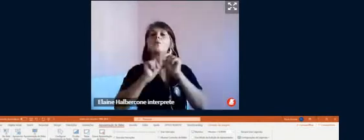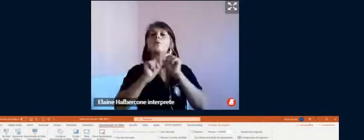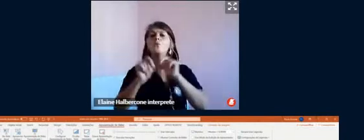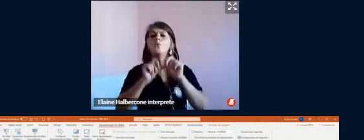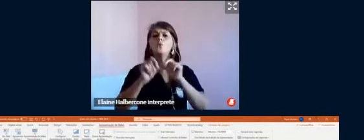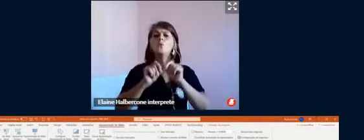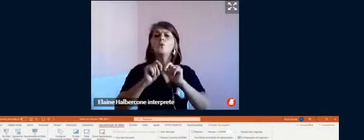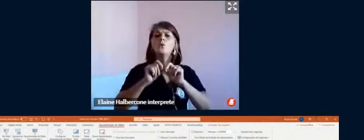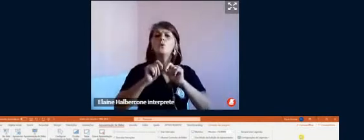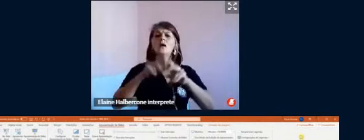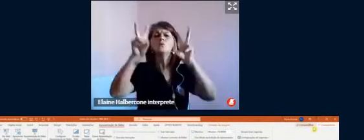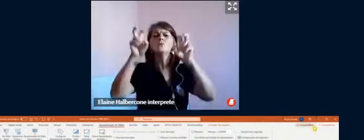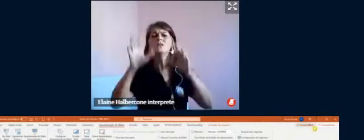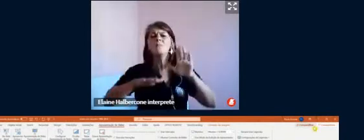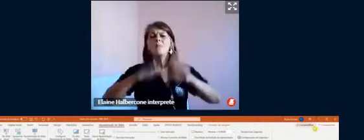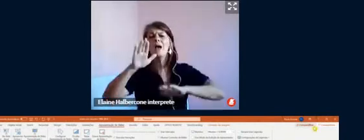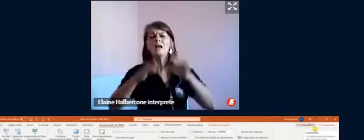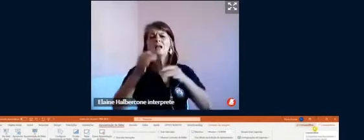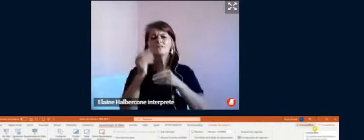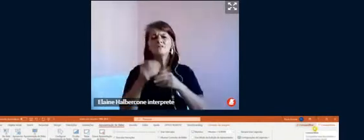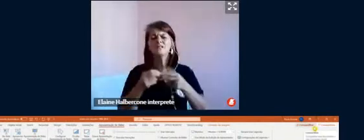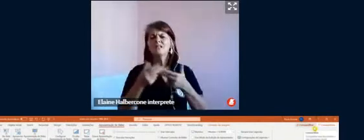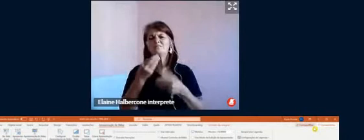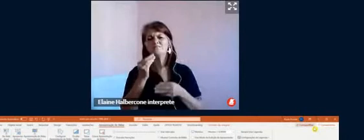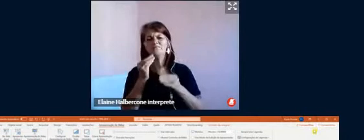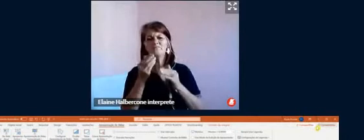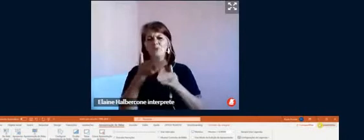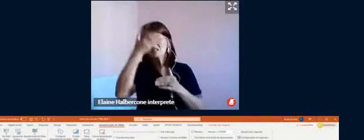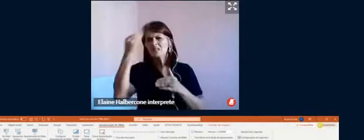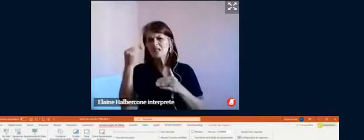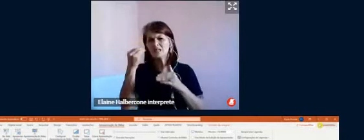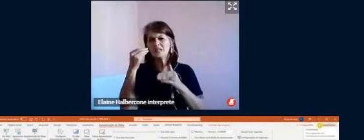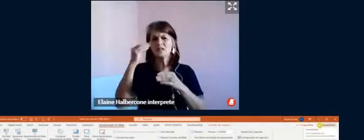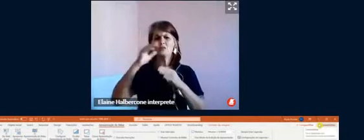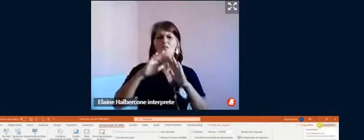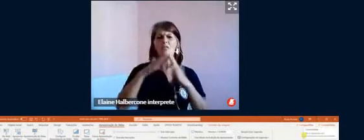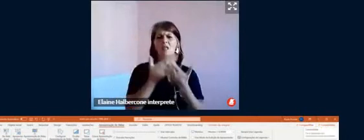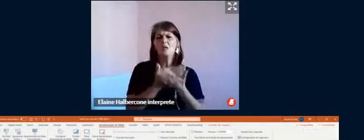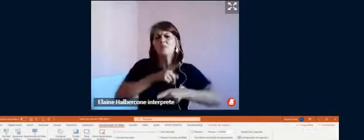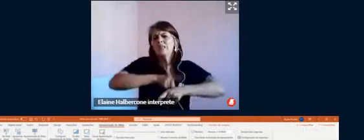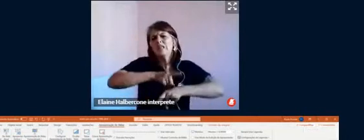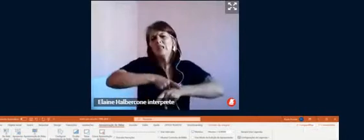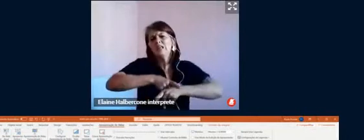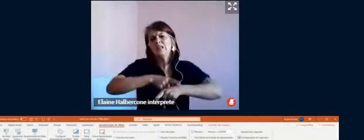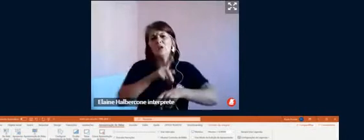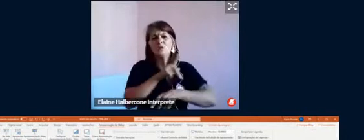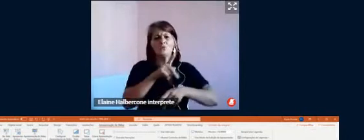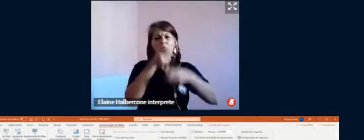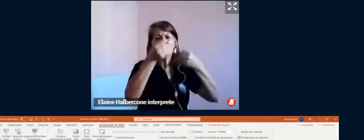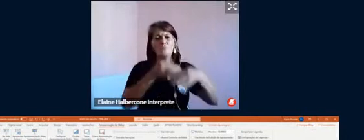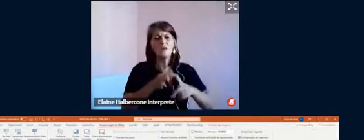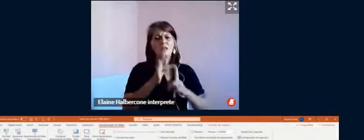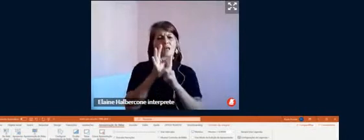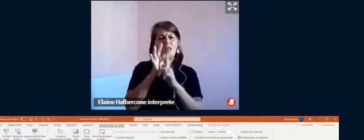Ondulatória acaba sendo um tópico muitas vezes deixado em segundo plano nas escolas, porque não dá tempo, o professor começa com termologia